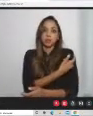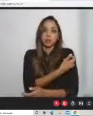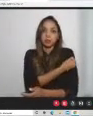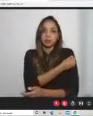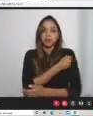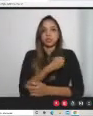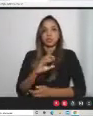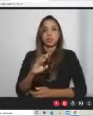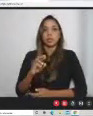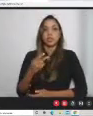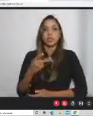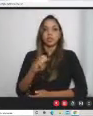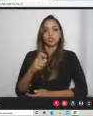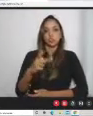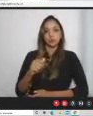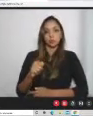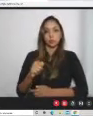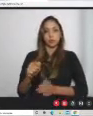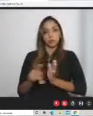Vida expediente, senhor presidente.